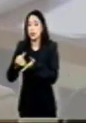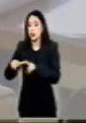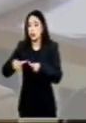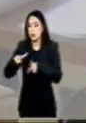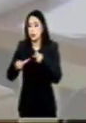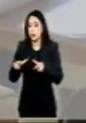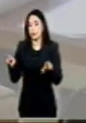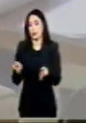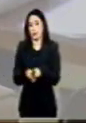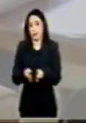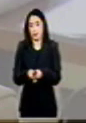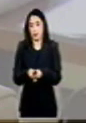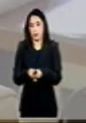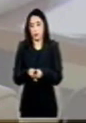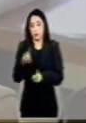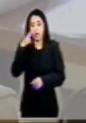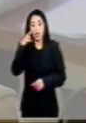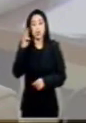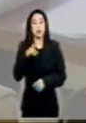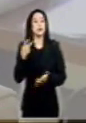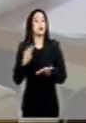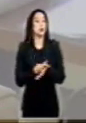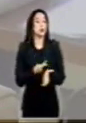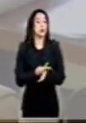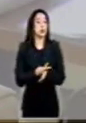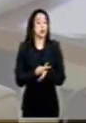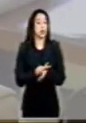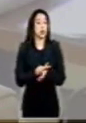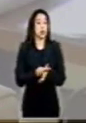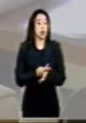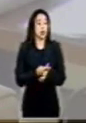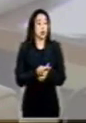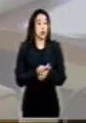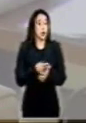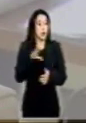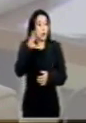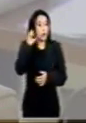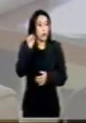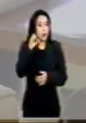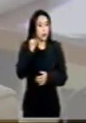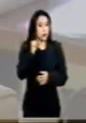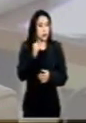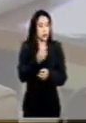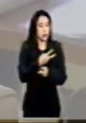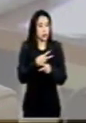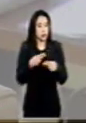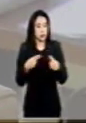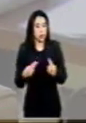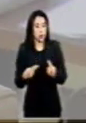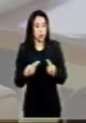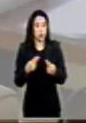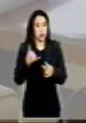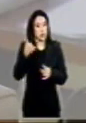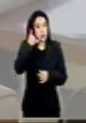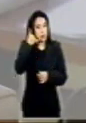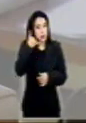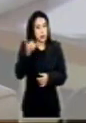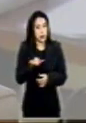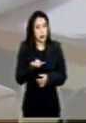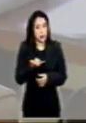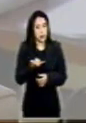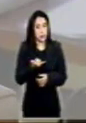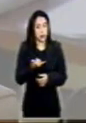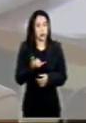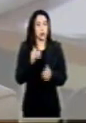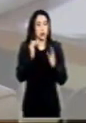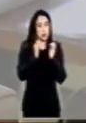Objetivava-se, segundo o noticiante, identificar escutas ambientais ou interceptações telefônicas, sendo as